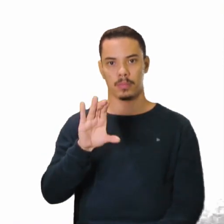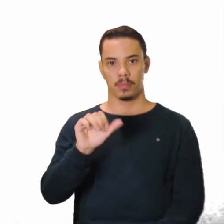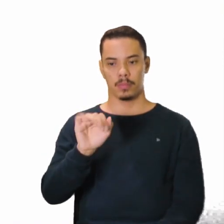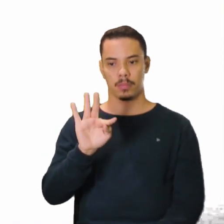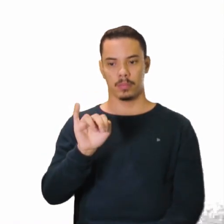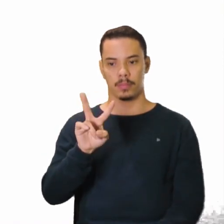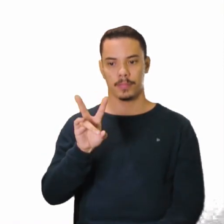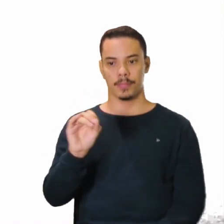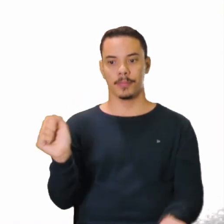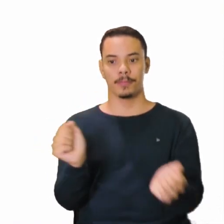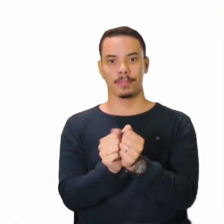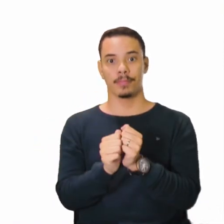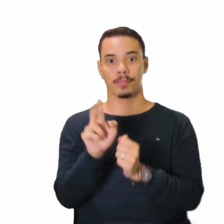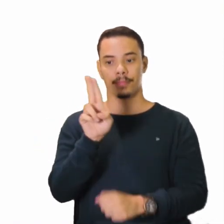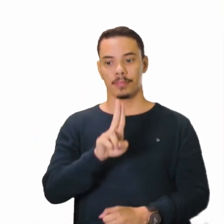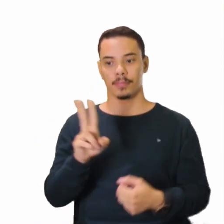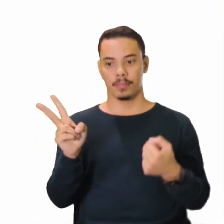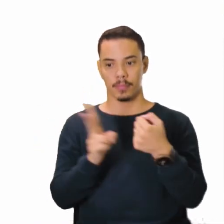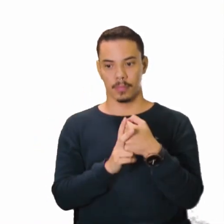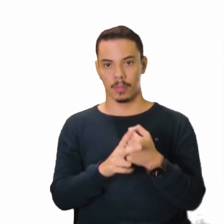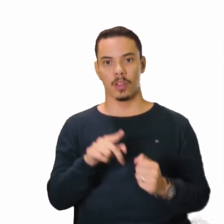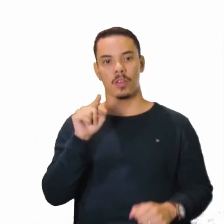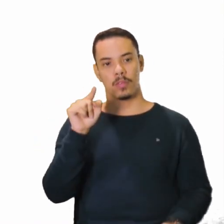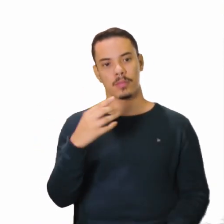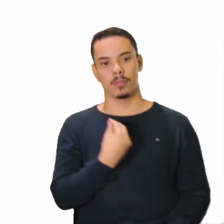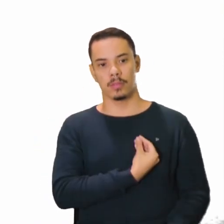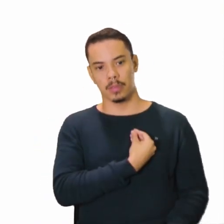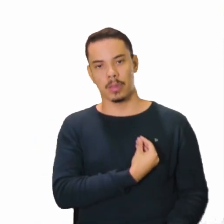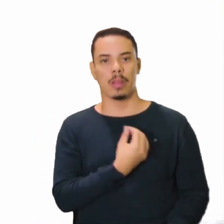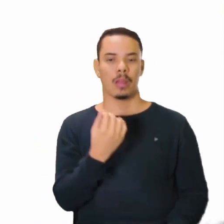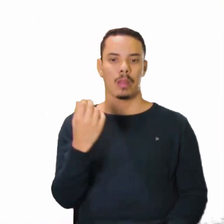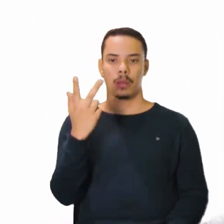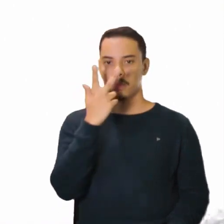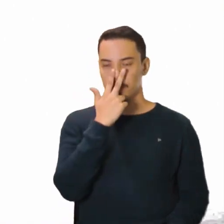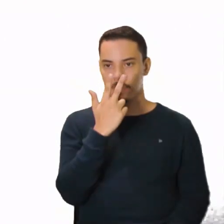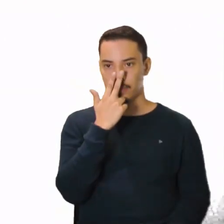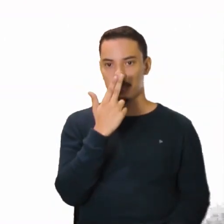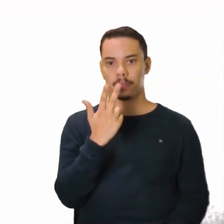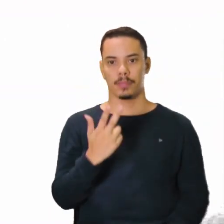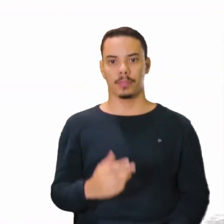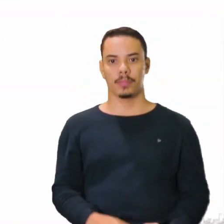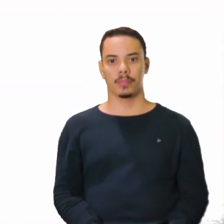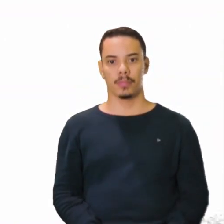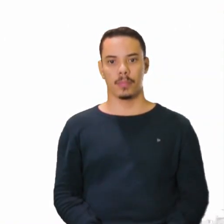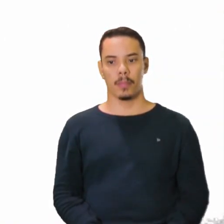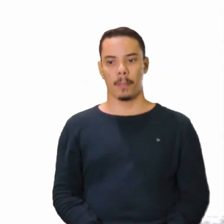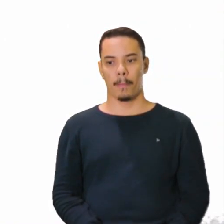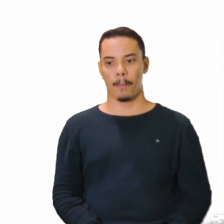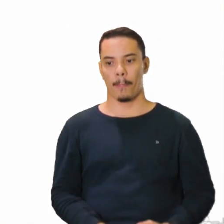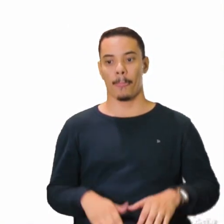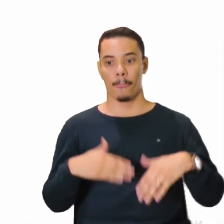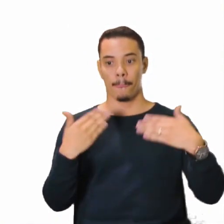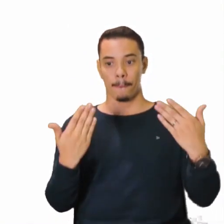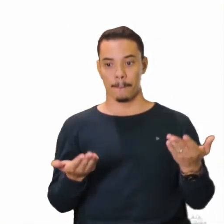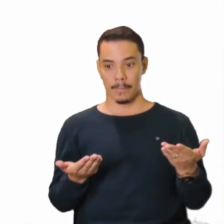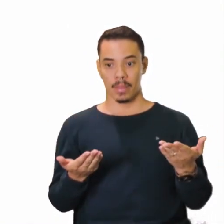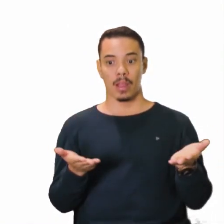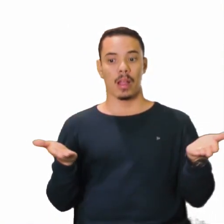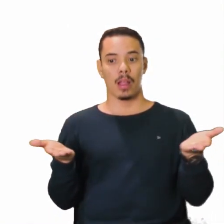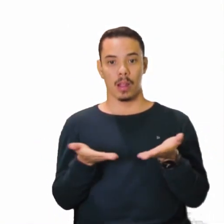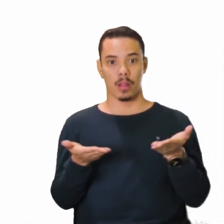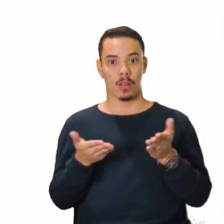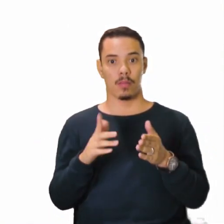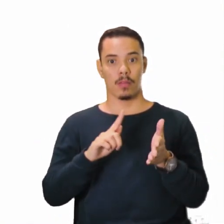de ligação. Ser, estar, parecer, continuar, tornar. Ok. E aqui a gente traz